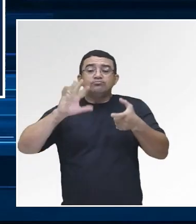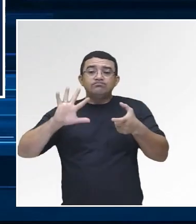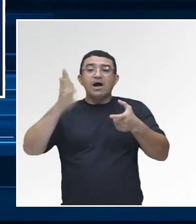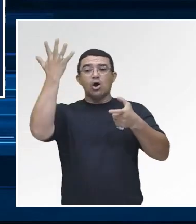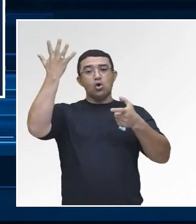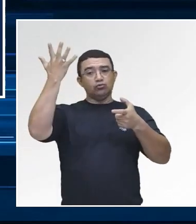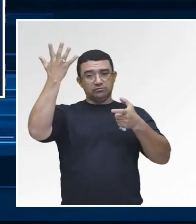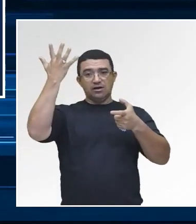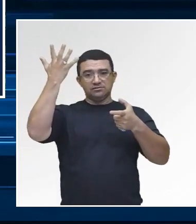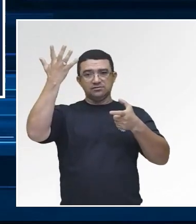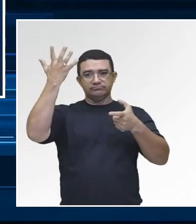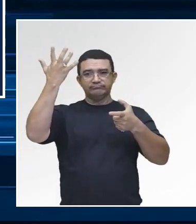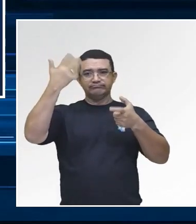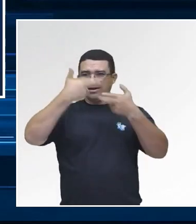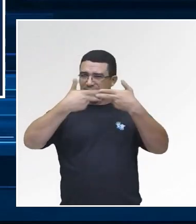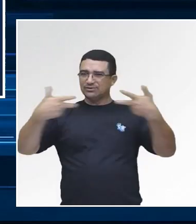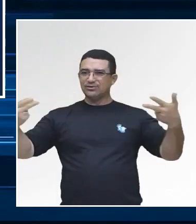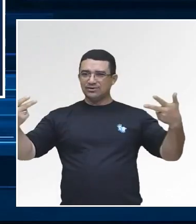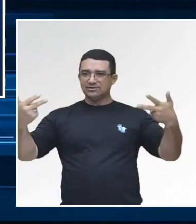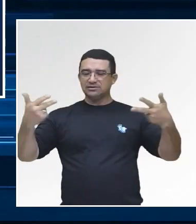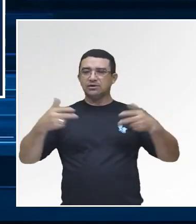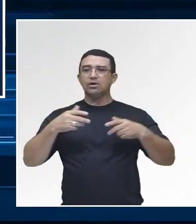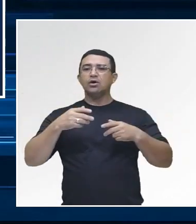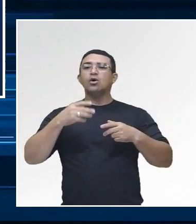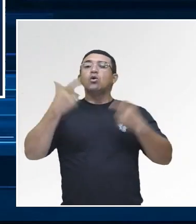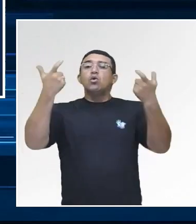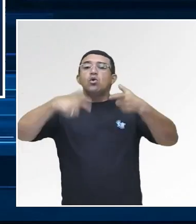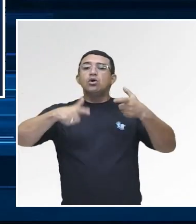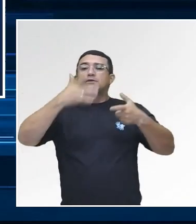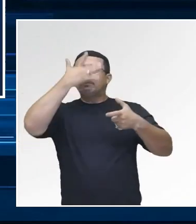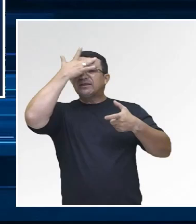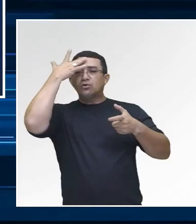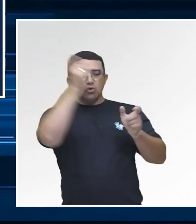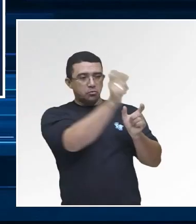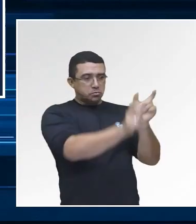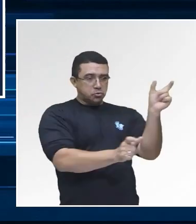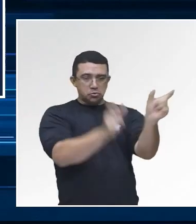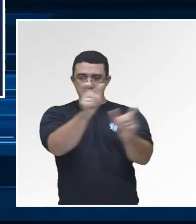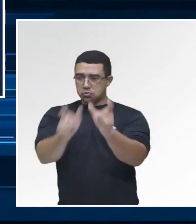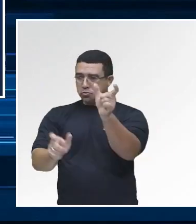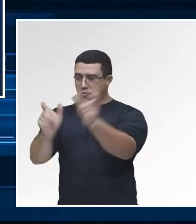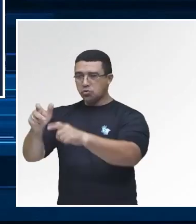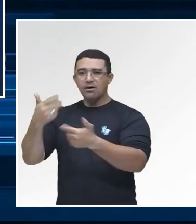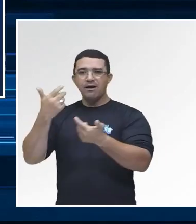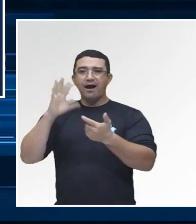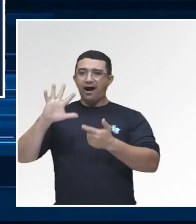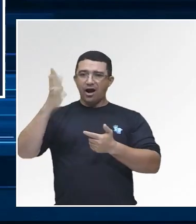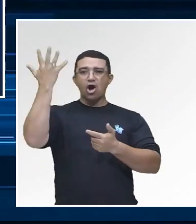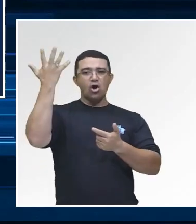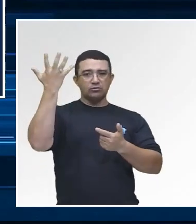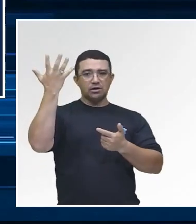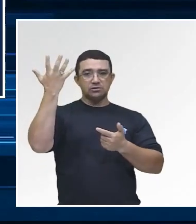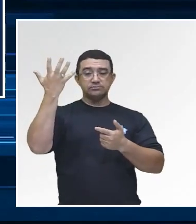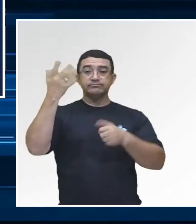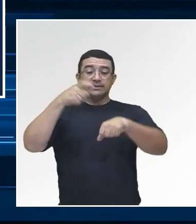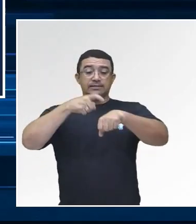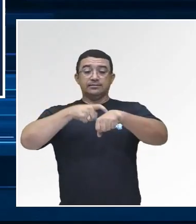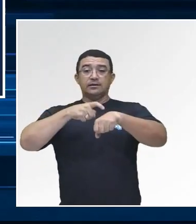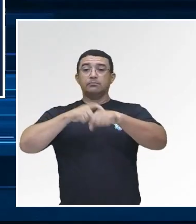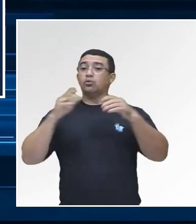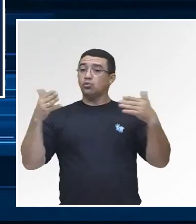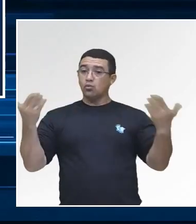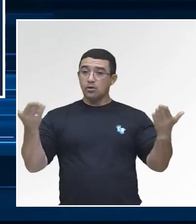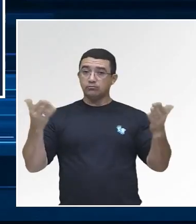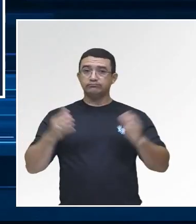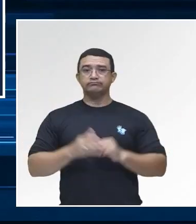os fatos, né? Onde as personagens se movimentam, onde aquilo acontece. E o tempo quando?